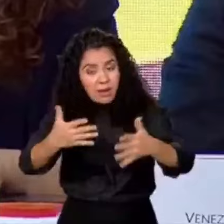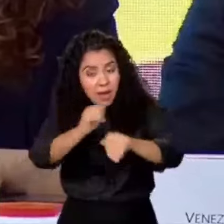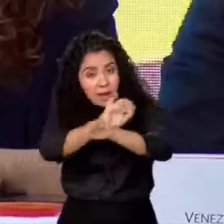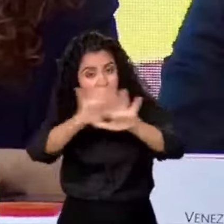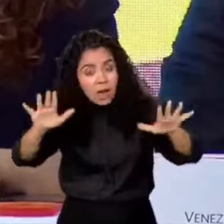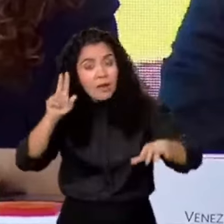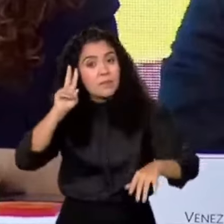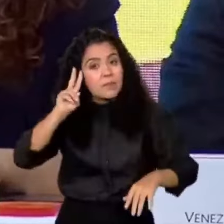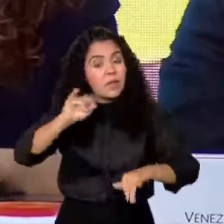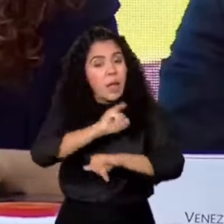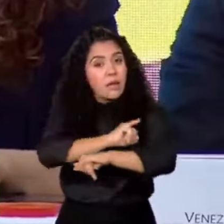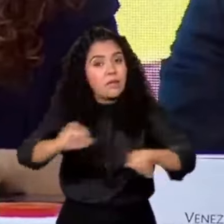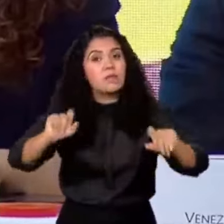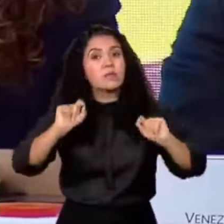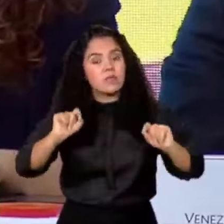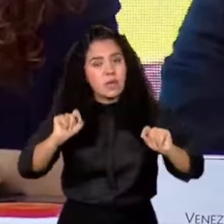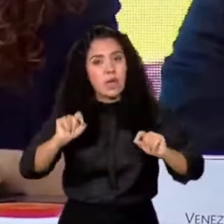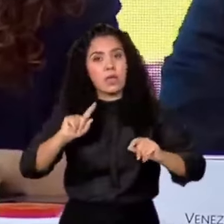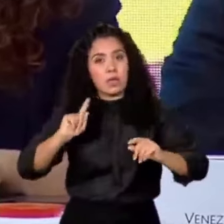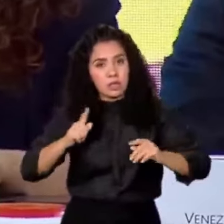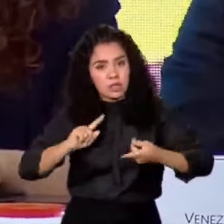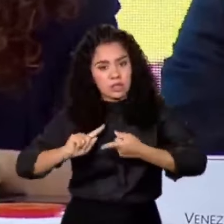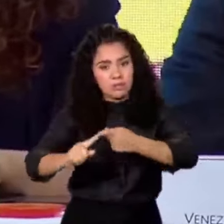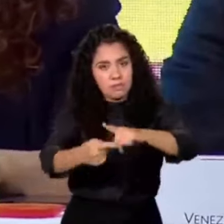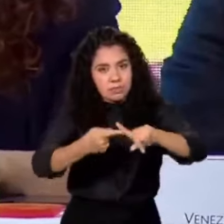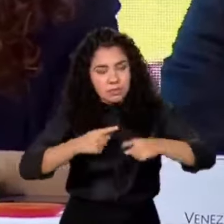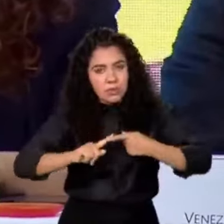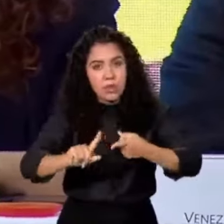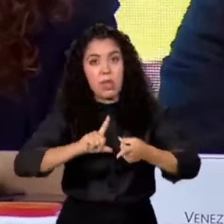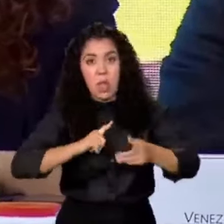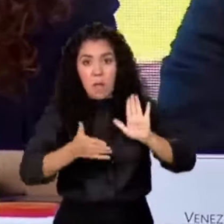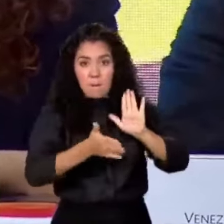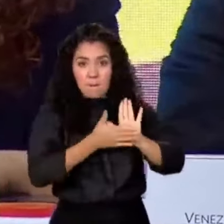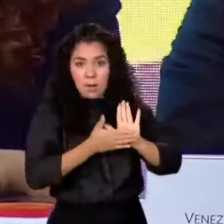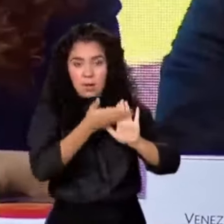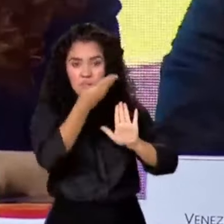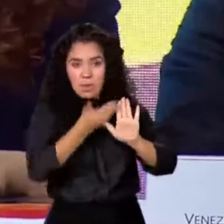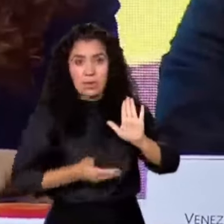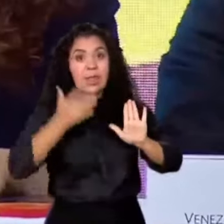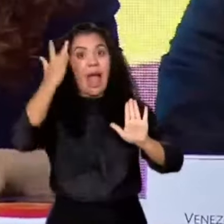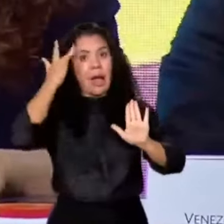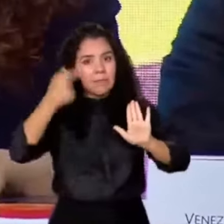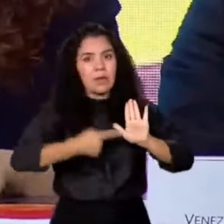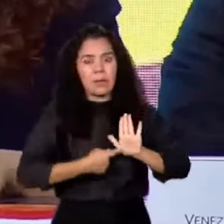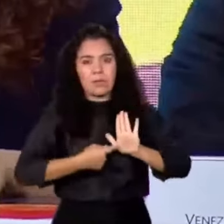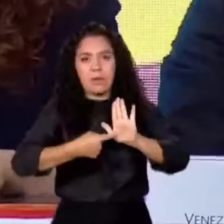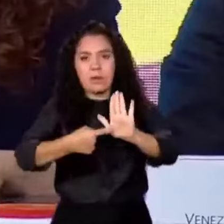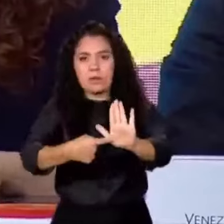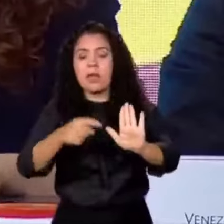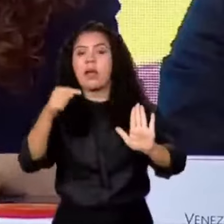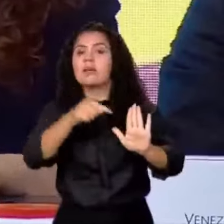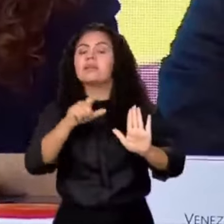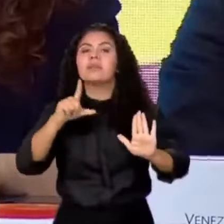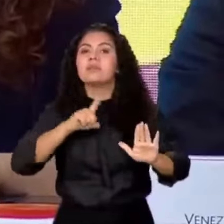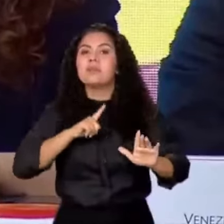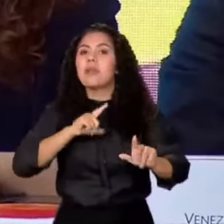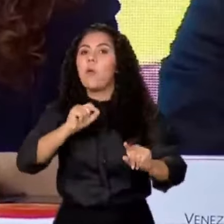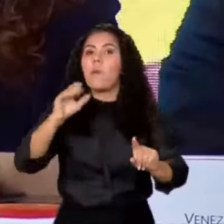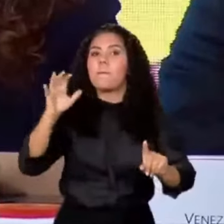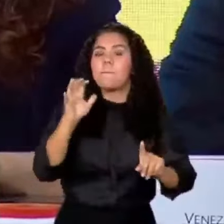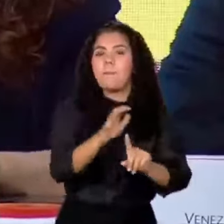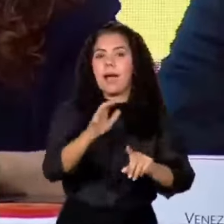essa negociação que foi feita com os docentes e a proposta que será apresentada amanhã aos técnicos administrativos, isso vai ter um impacto de mais de